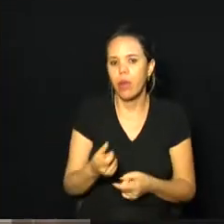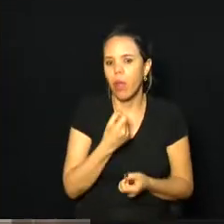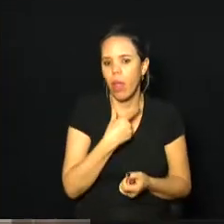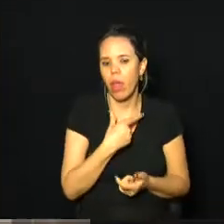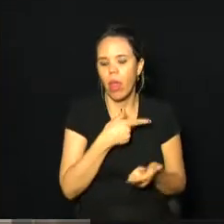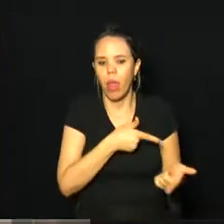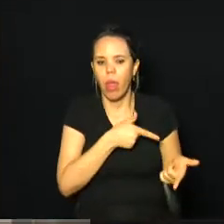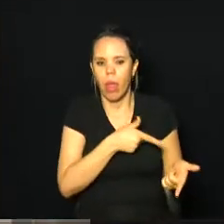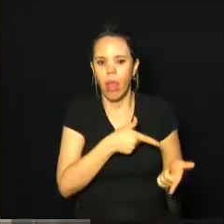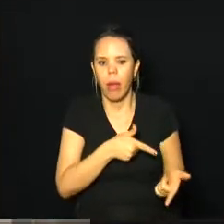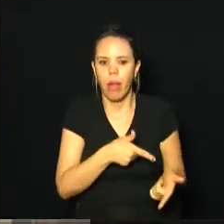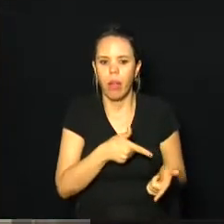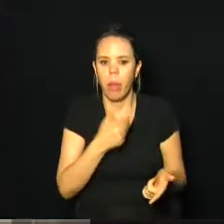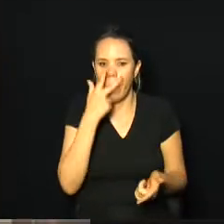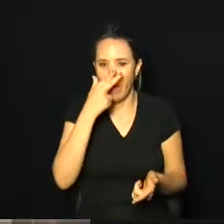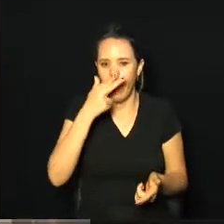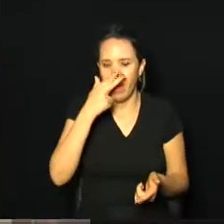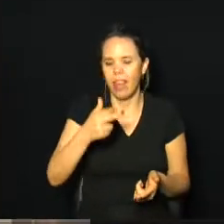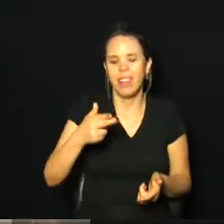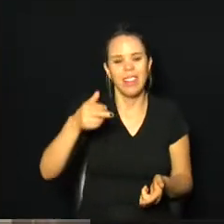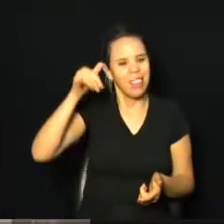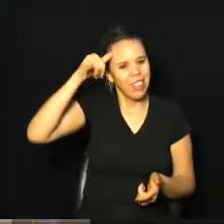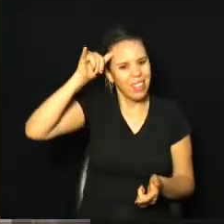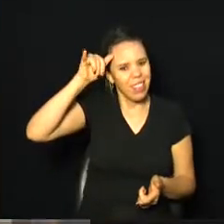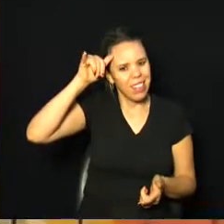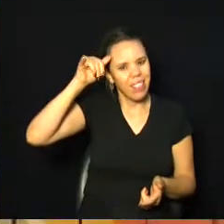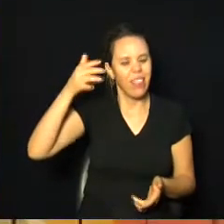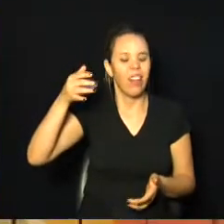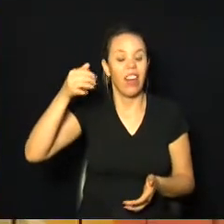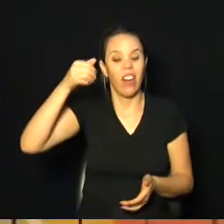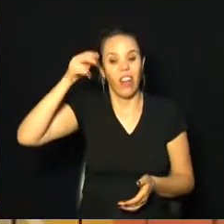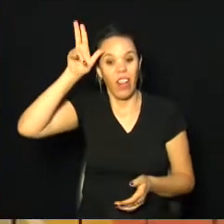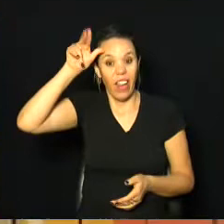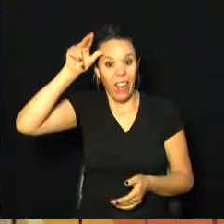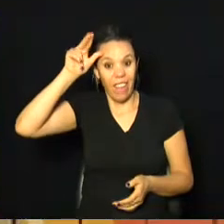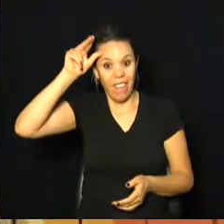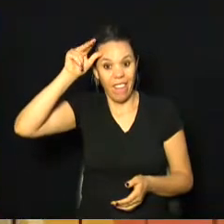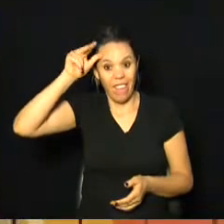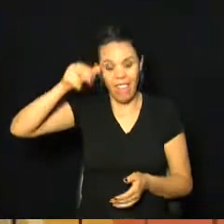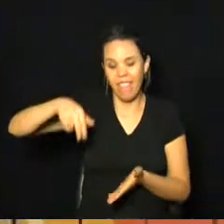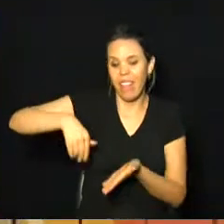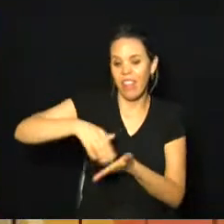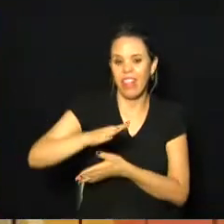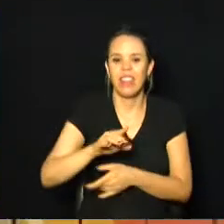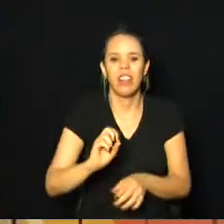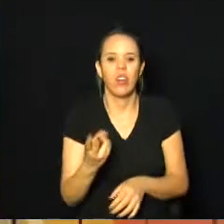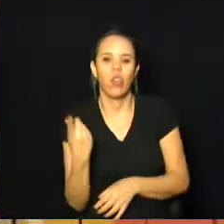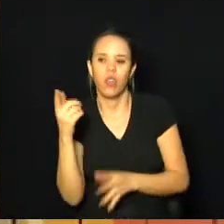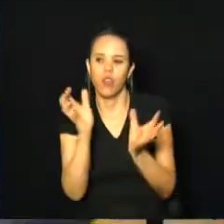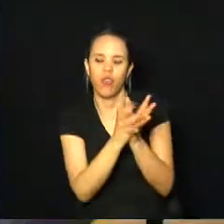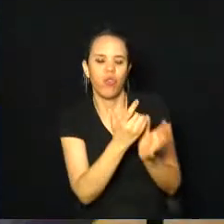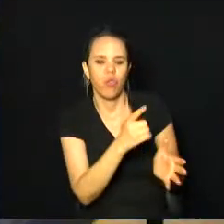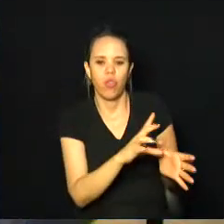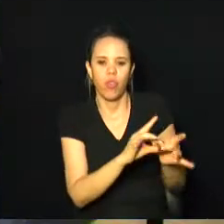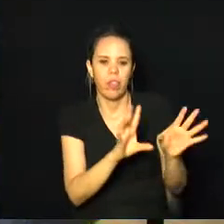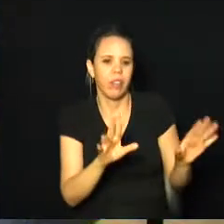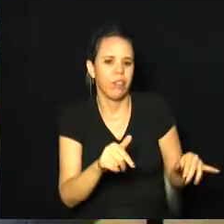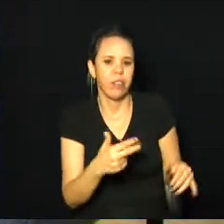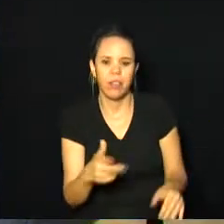o coice do cavalo Pampa à minha cortada. Foi isso, por isso que virou Pampa. No outro time nunca era tinha líbero,